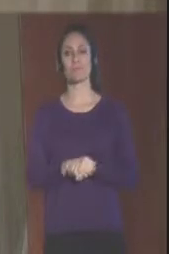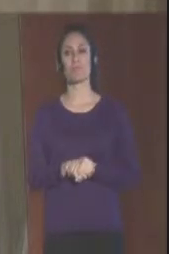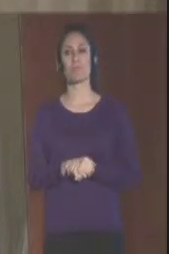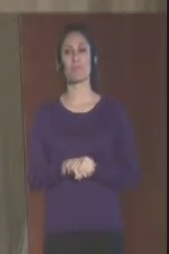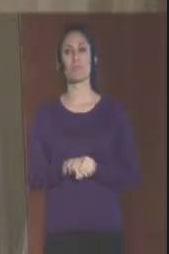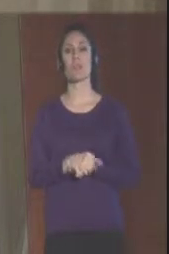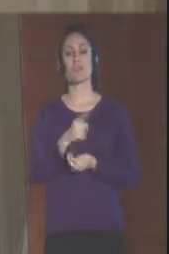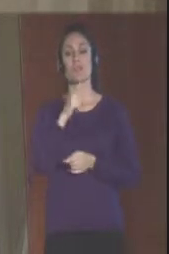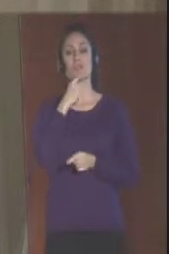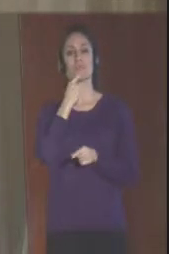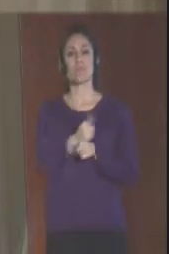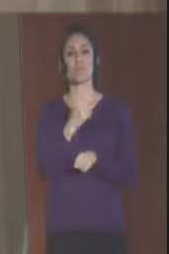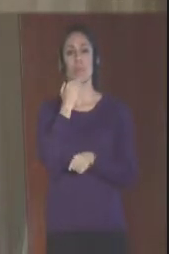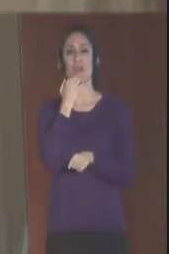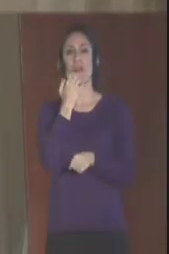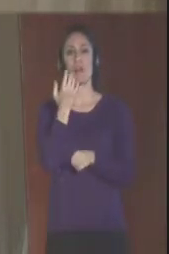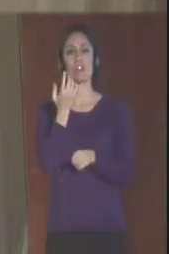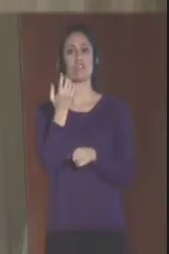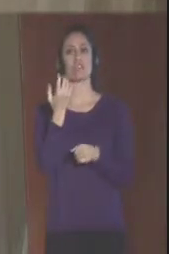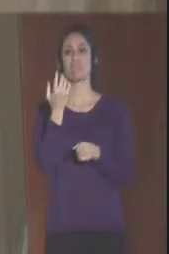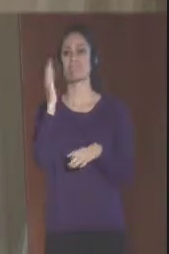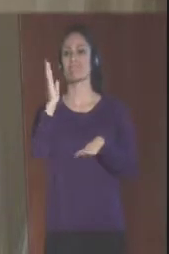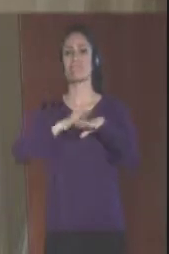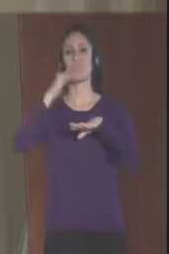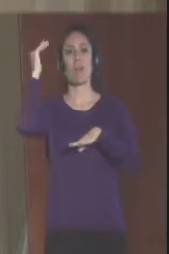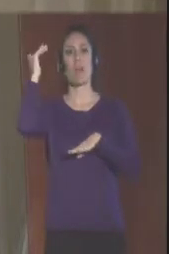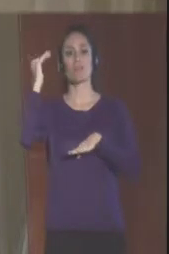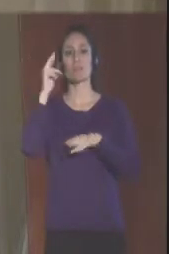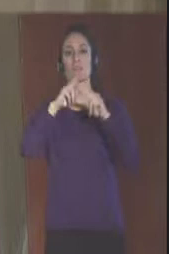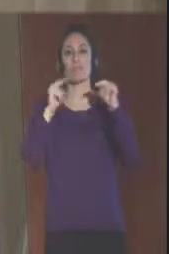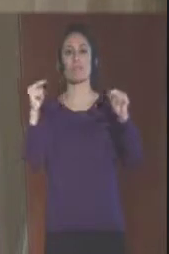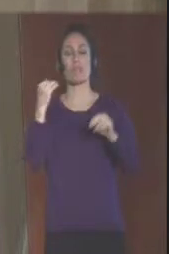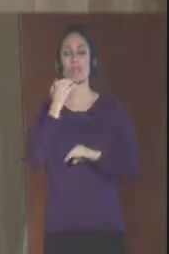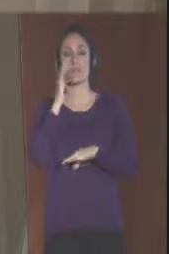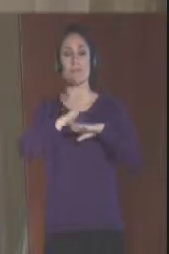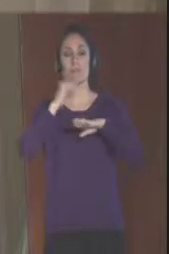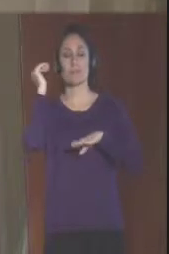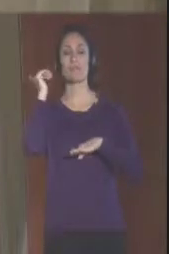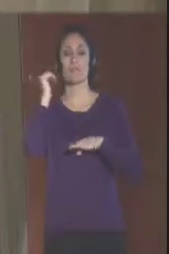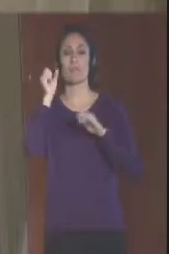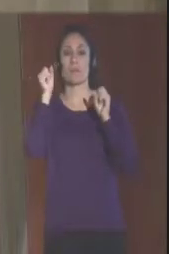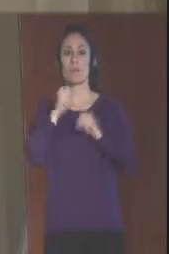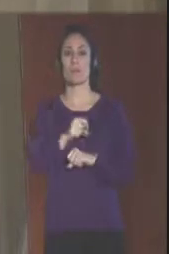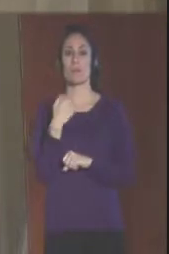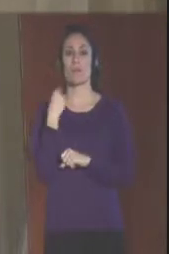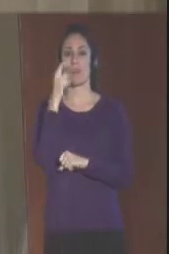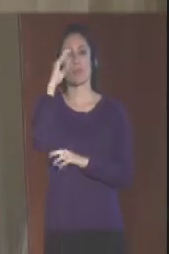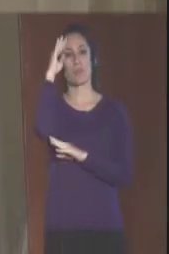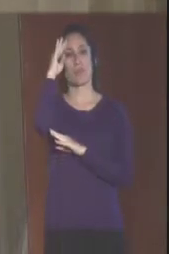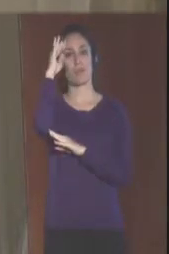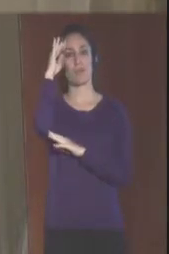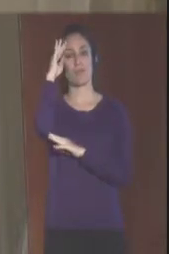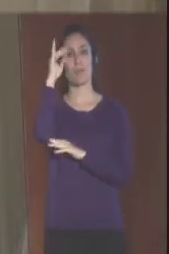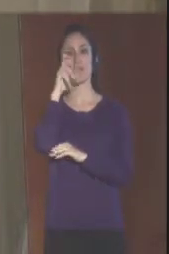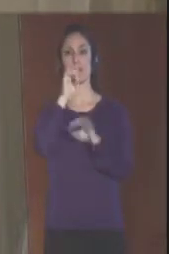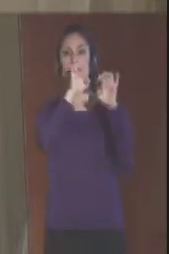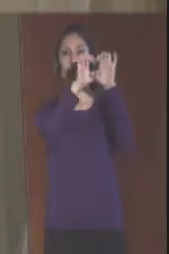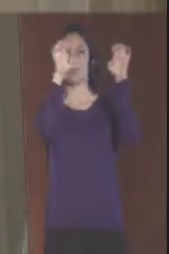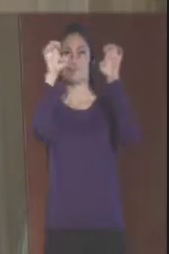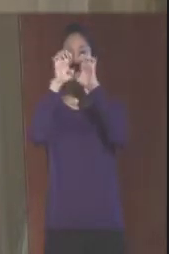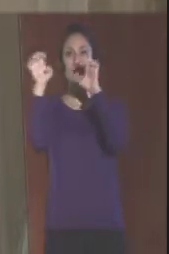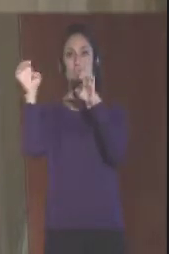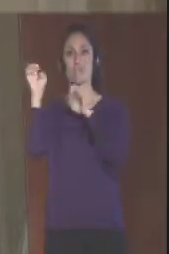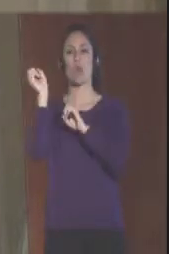cidade. Se a empresa tem um funcionário que mora no bairro onde foi atingido, aquele funcionário